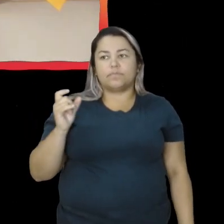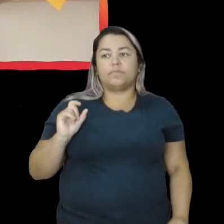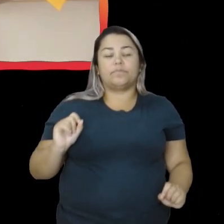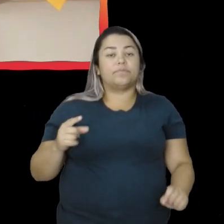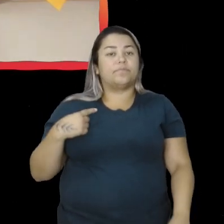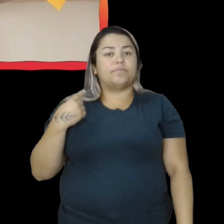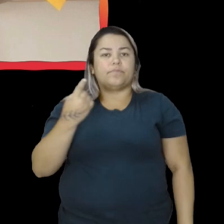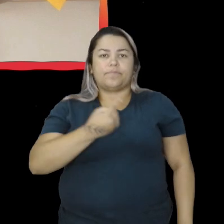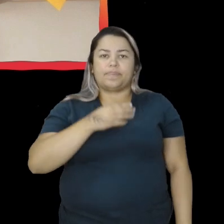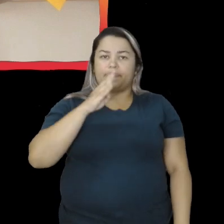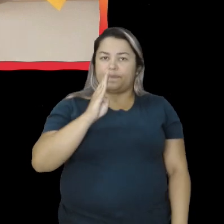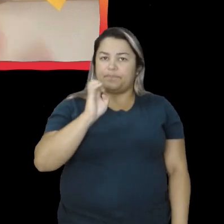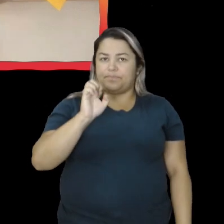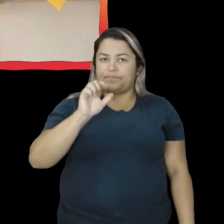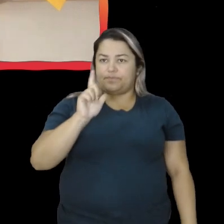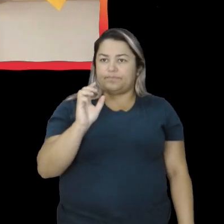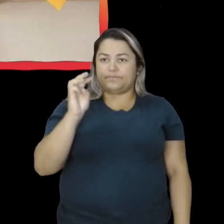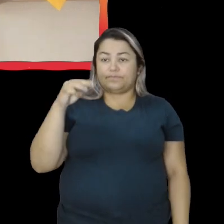gente, Belém,